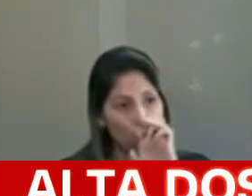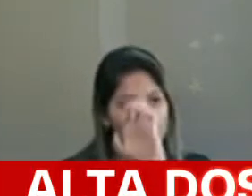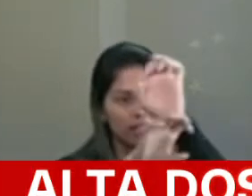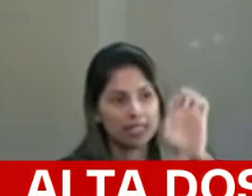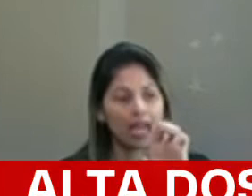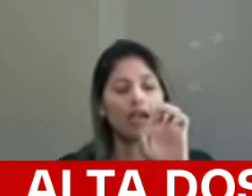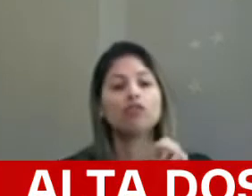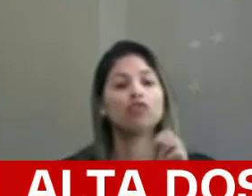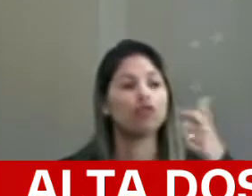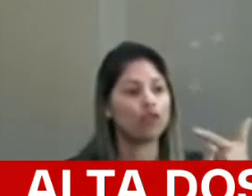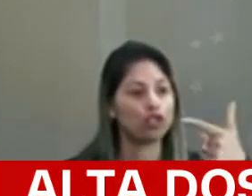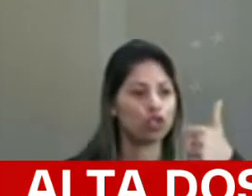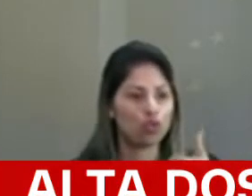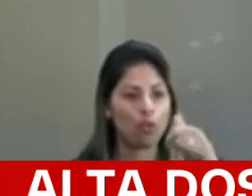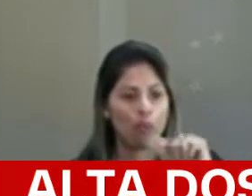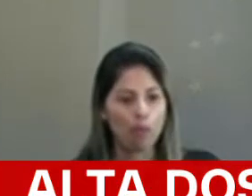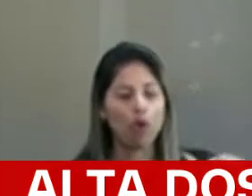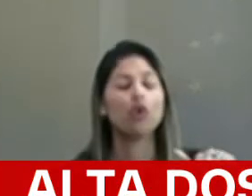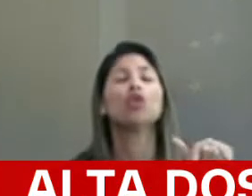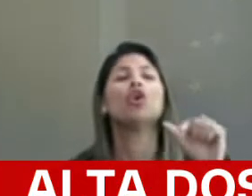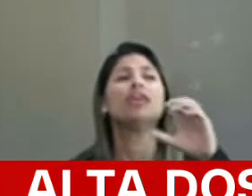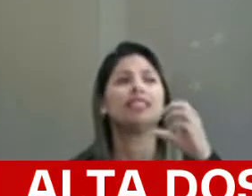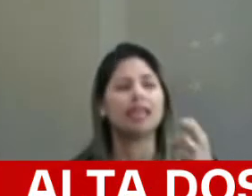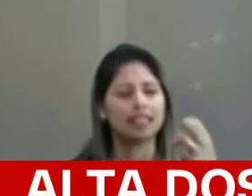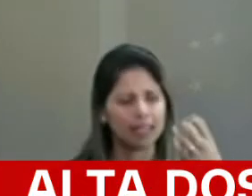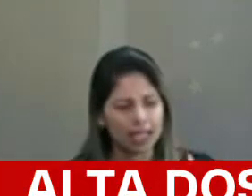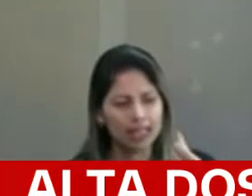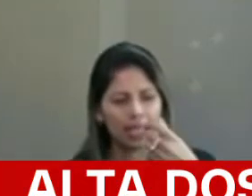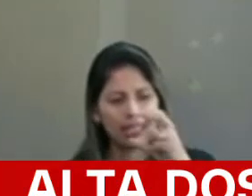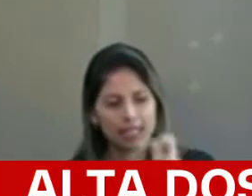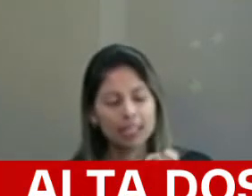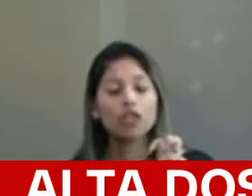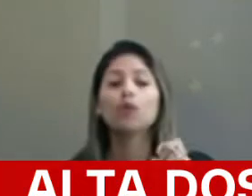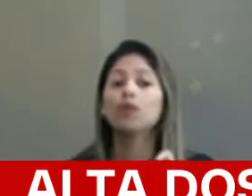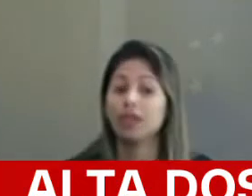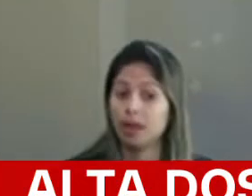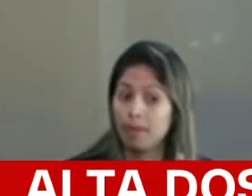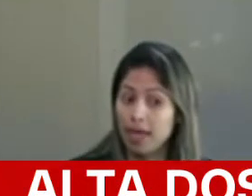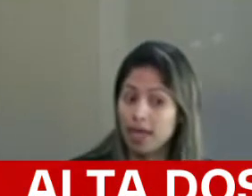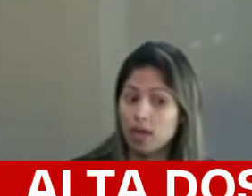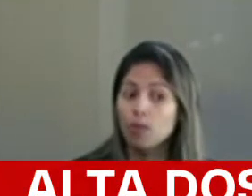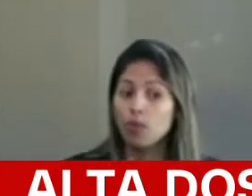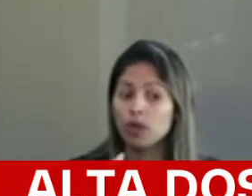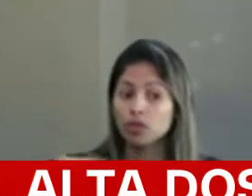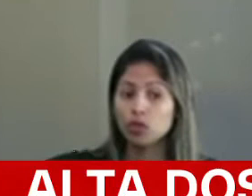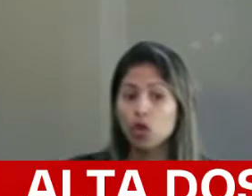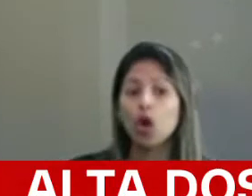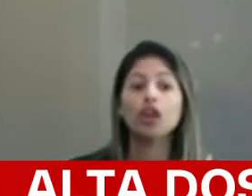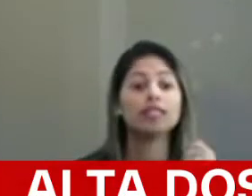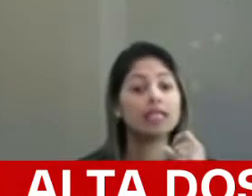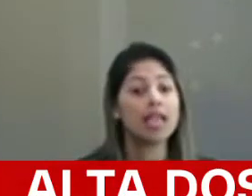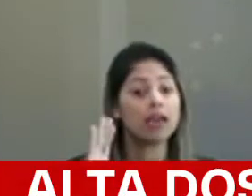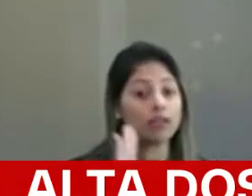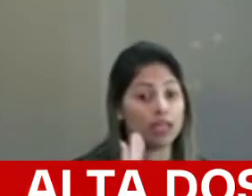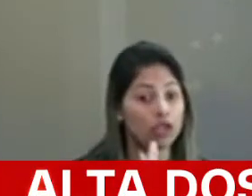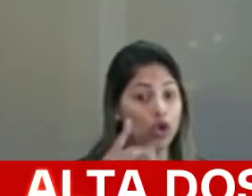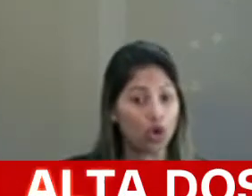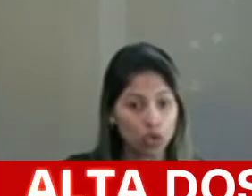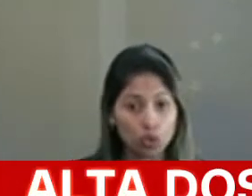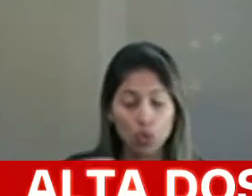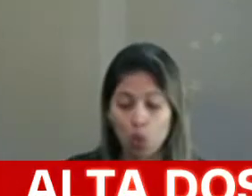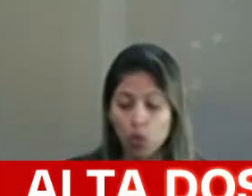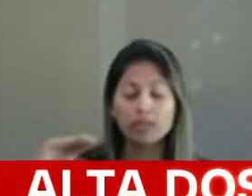61,95, um total de 82. E o Senado, o nosso CONOF, o nosso conselho, nosso